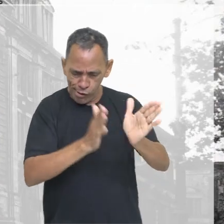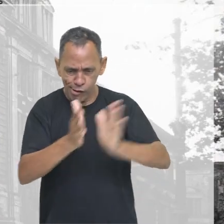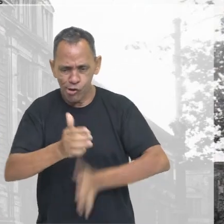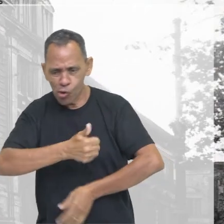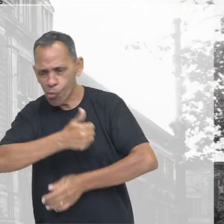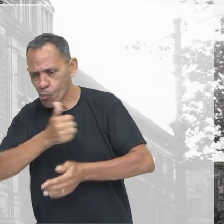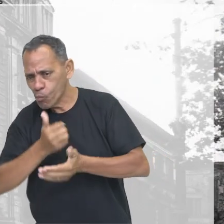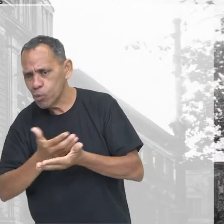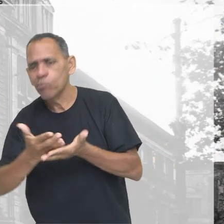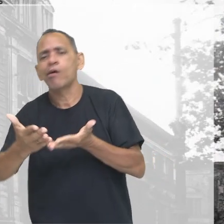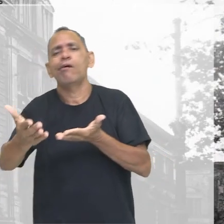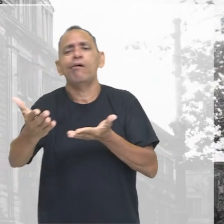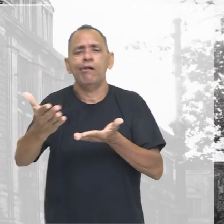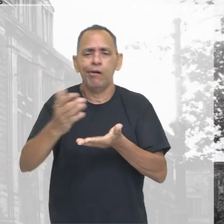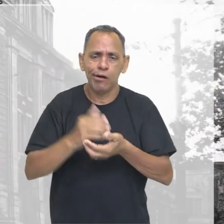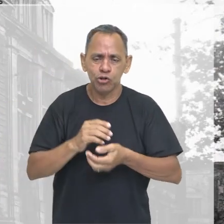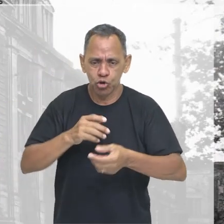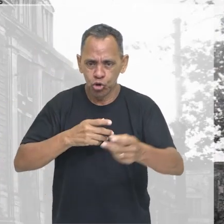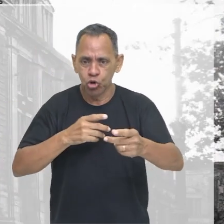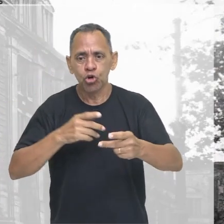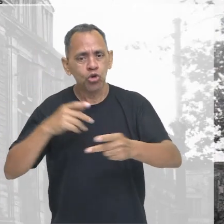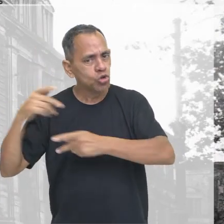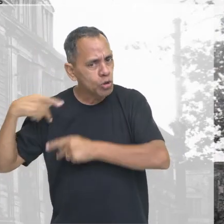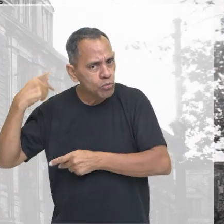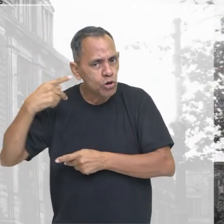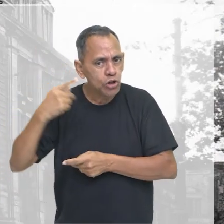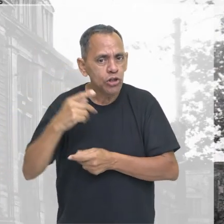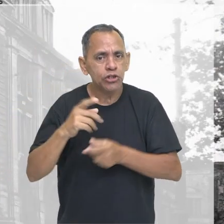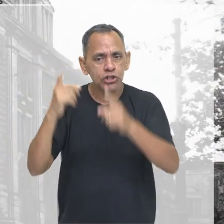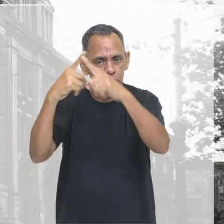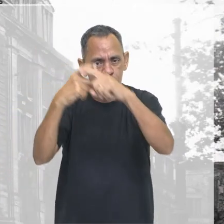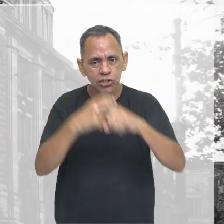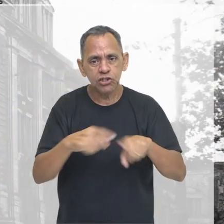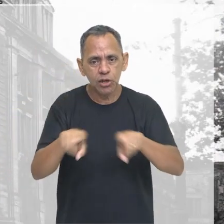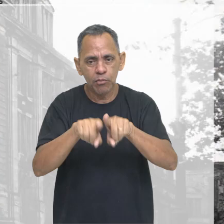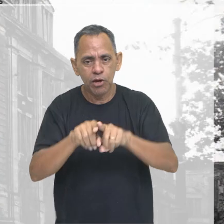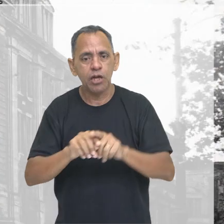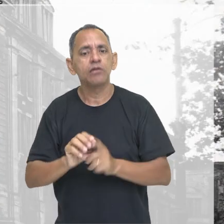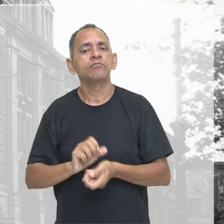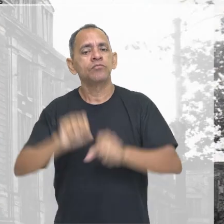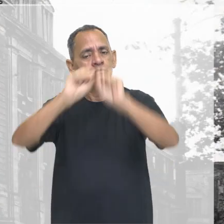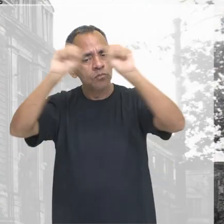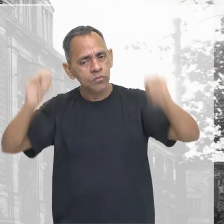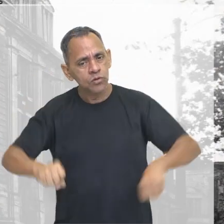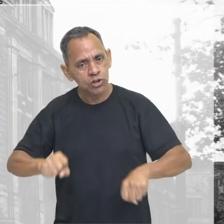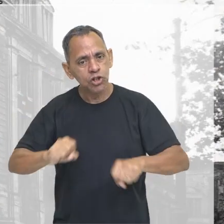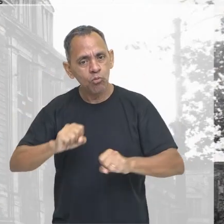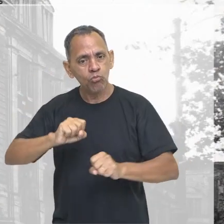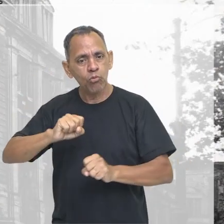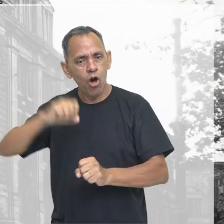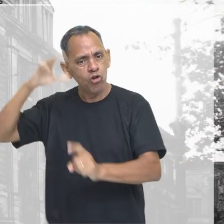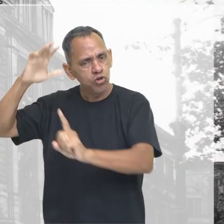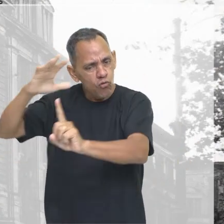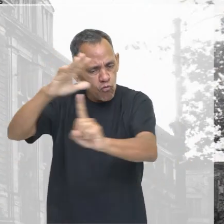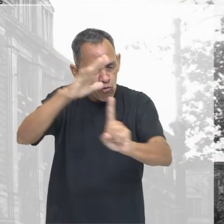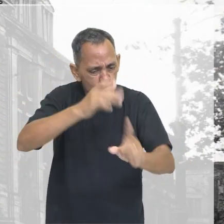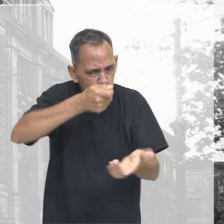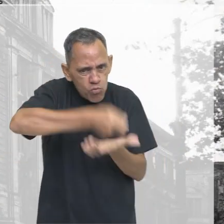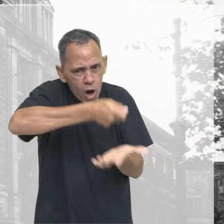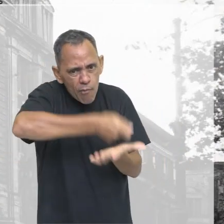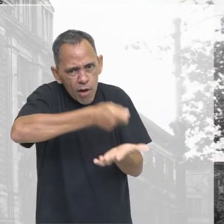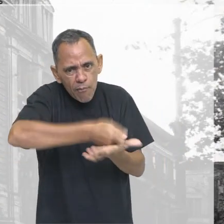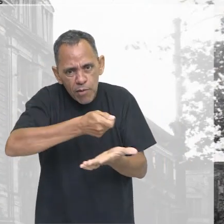essas são as políticas aí adotadas, eram sistemas de repressão utilizadas pelo governo nazista. Para quê?